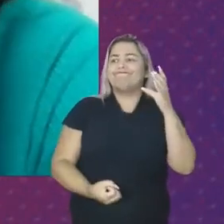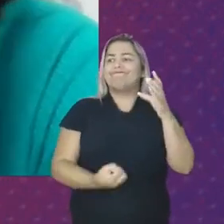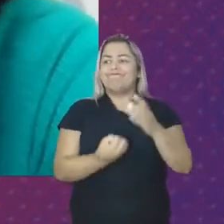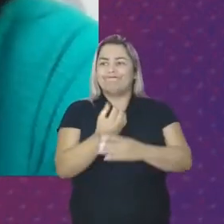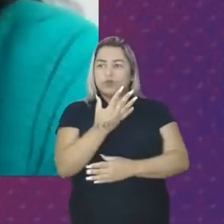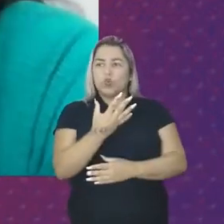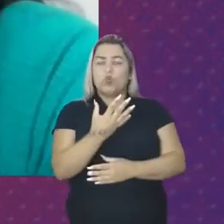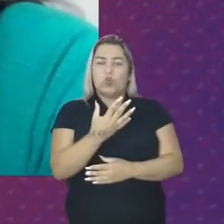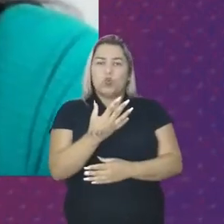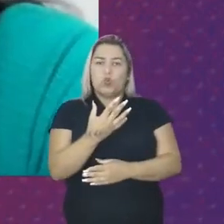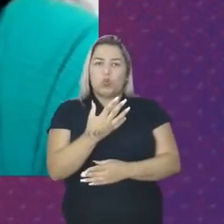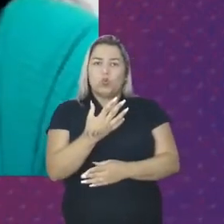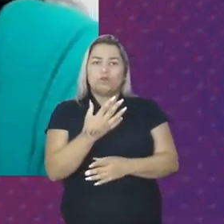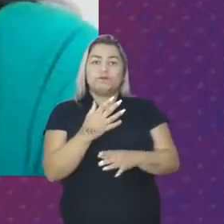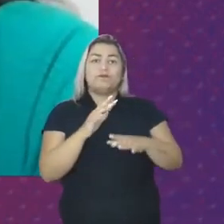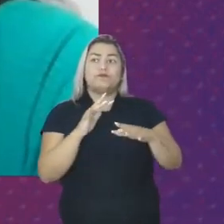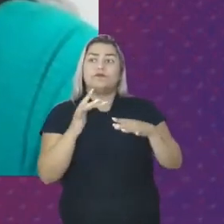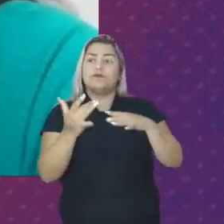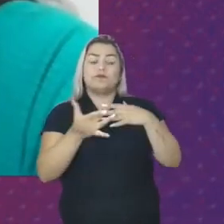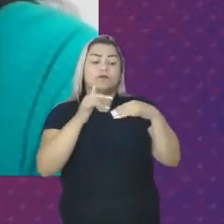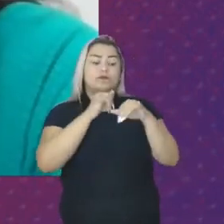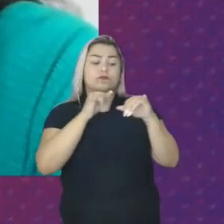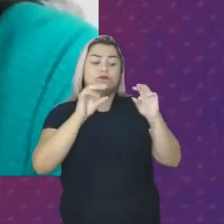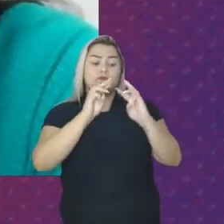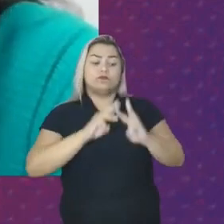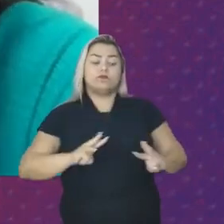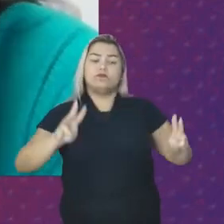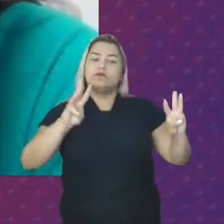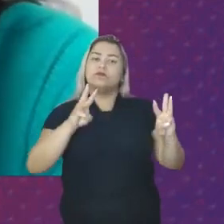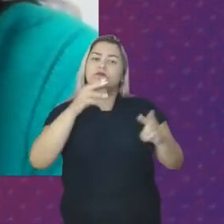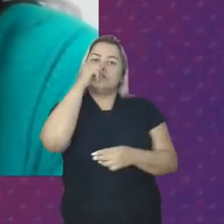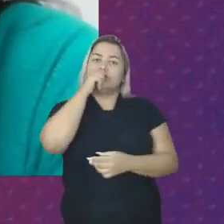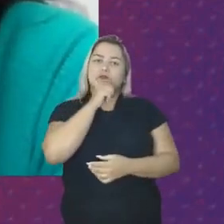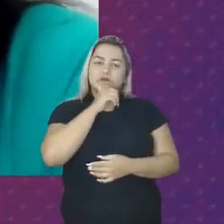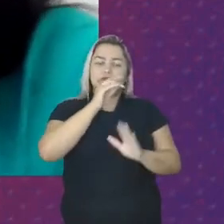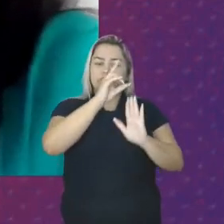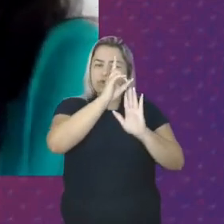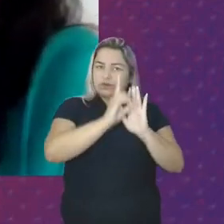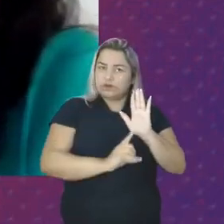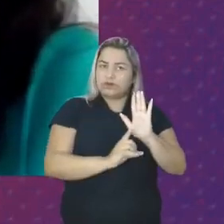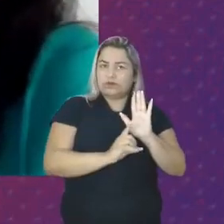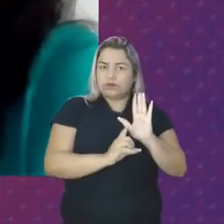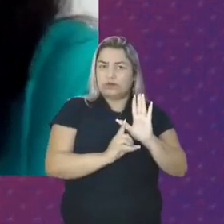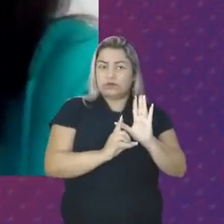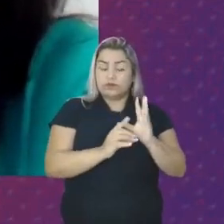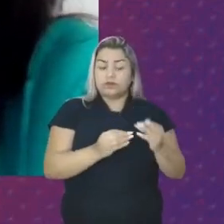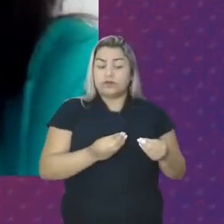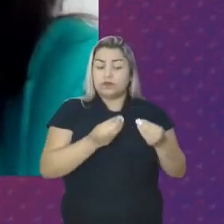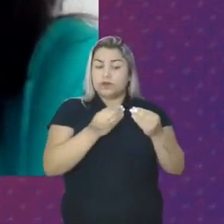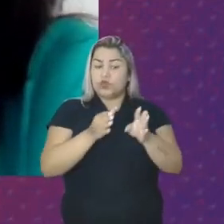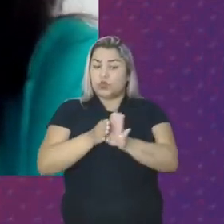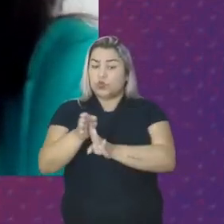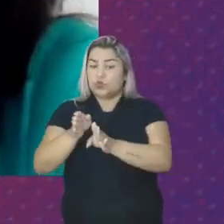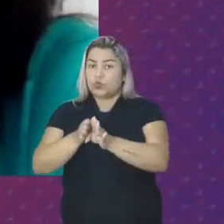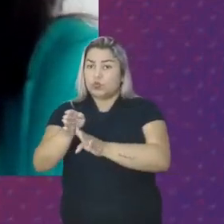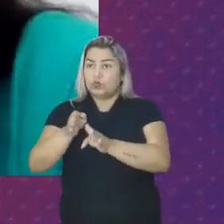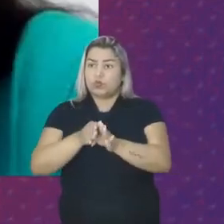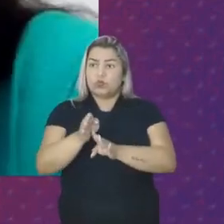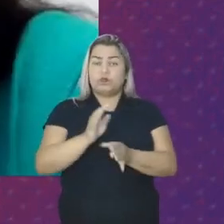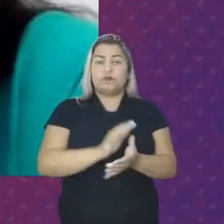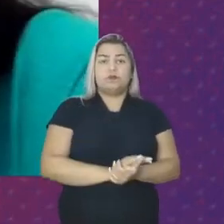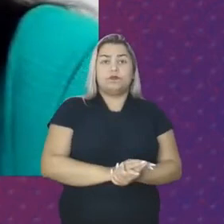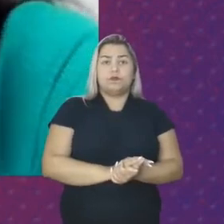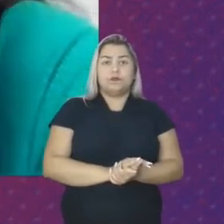um canal que pudesse informar as mulheres sobre os seus direitos e dar a elas orientações sobre a